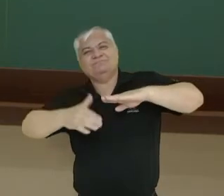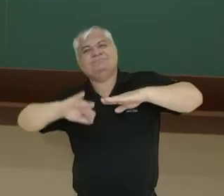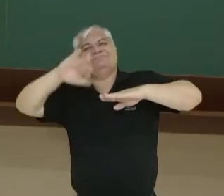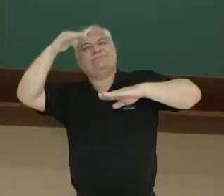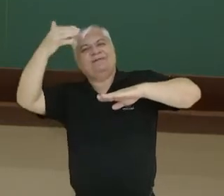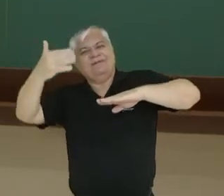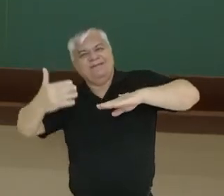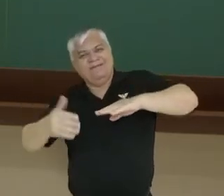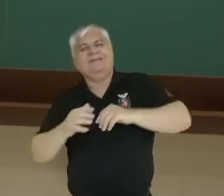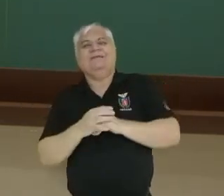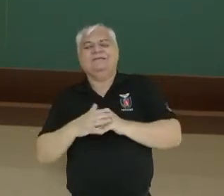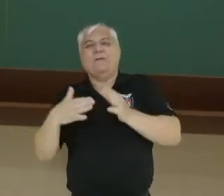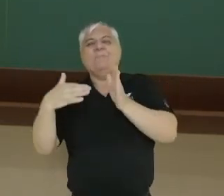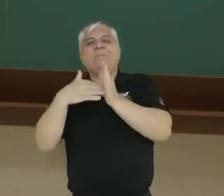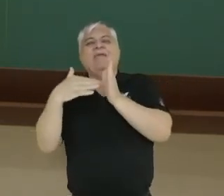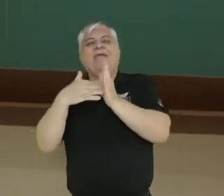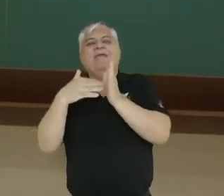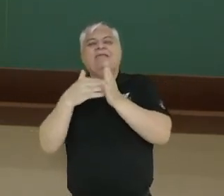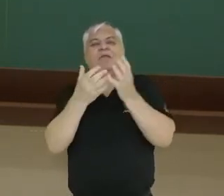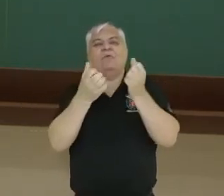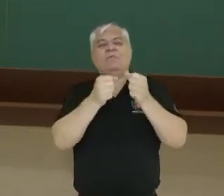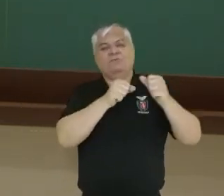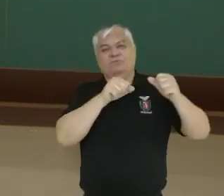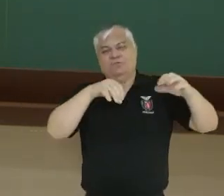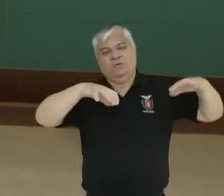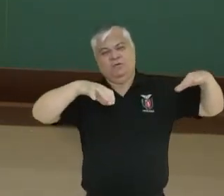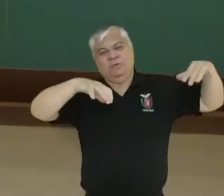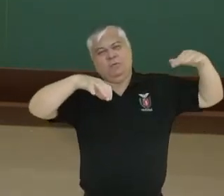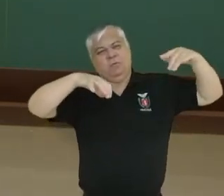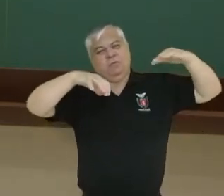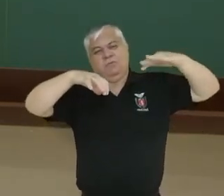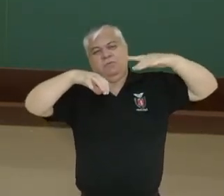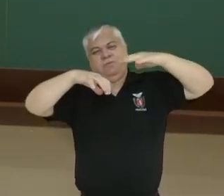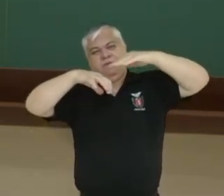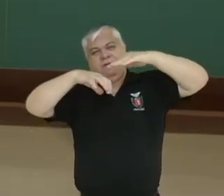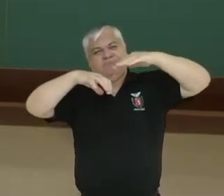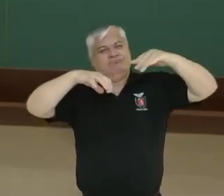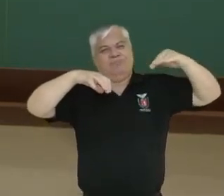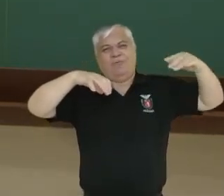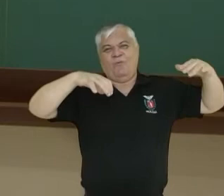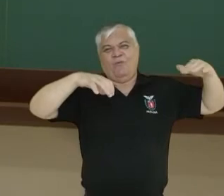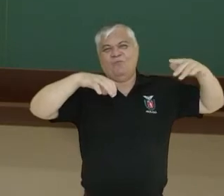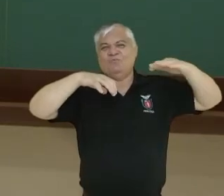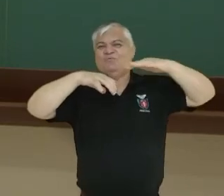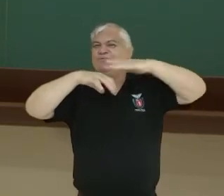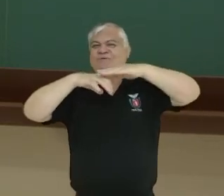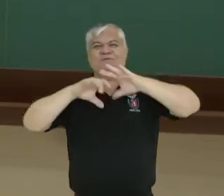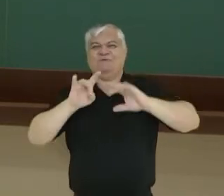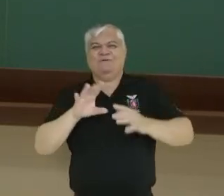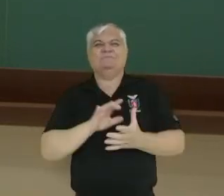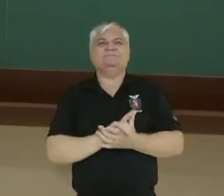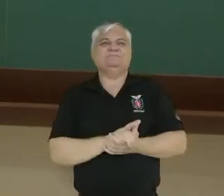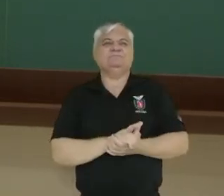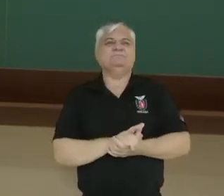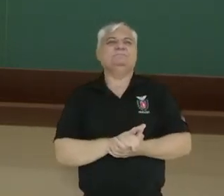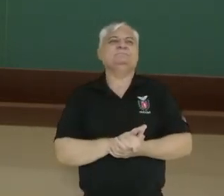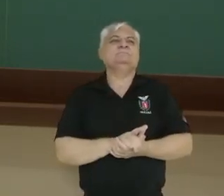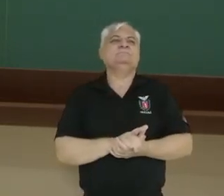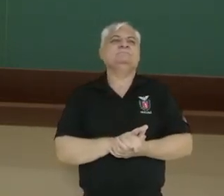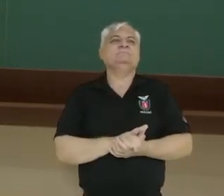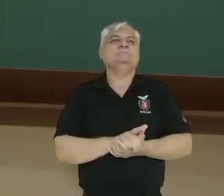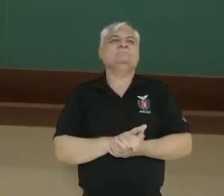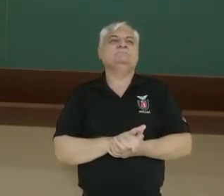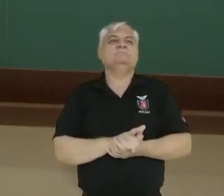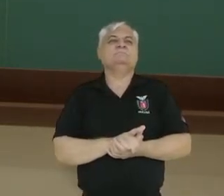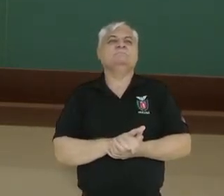relevo que vão impedir a passagem das nuvens, certo? Então, uma característica importante para entender ali o clima tropical atlântico. E aí nós